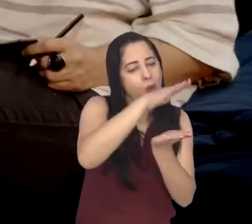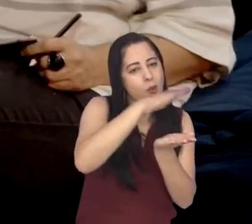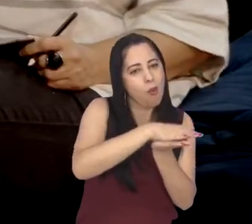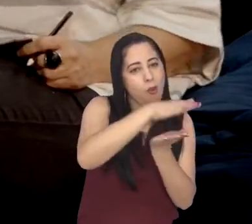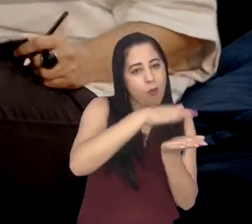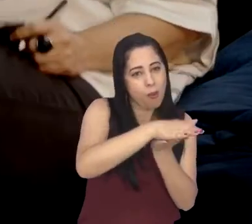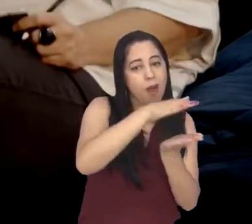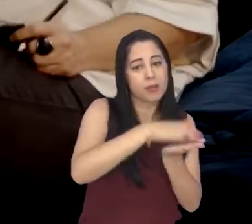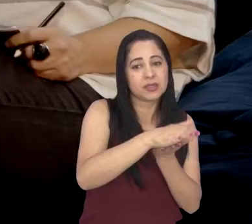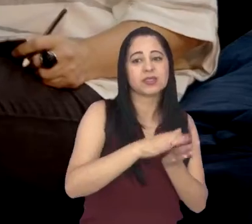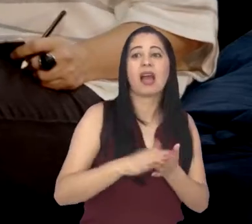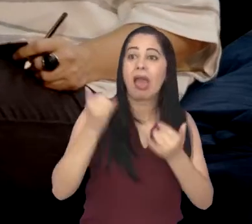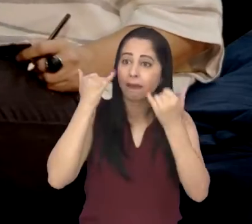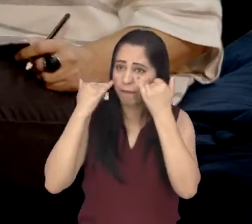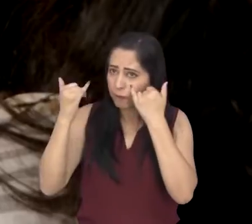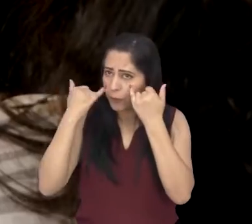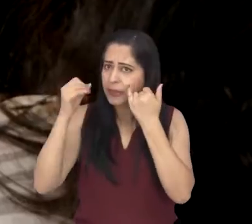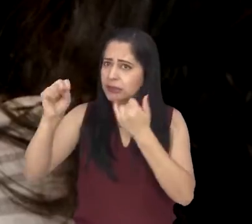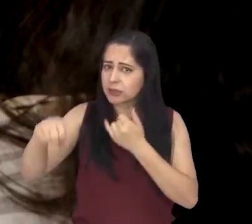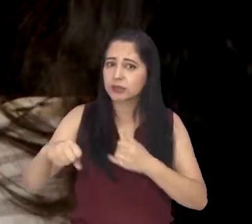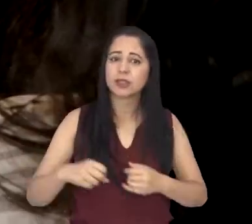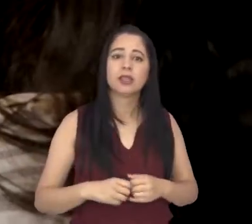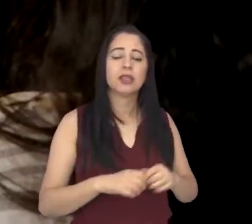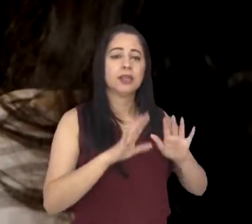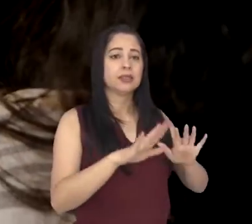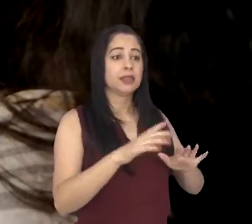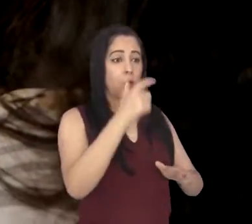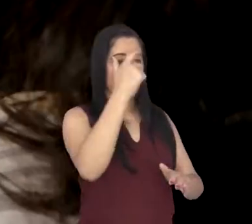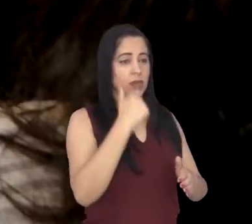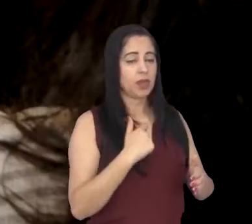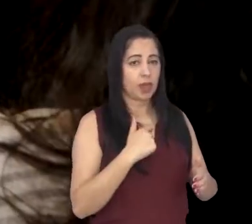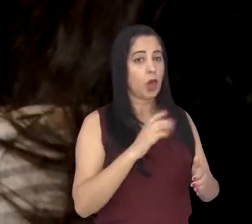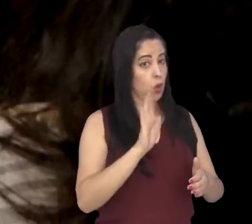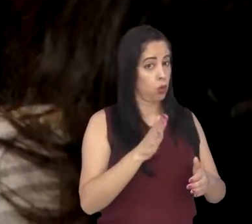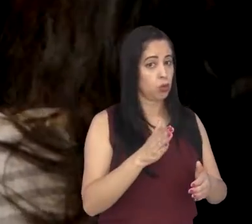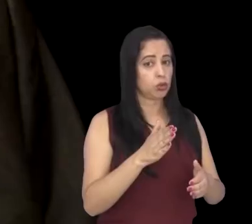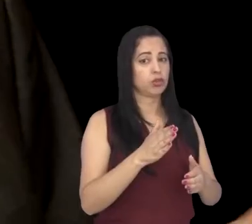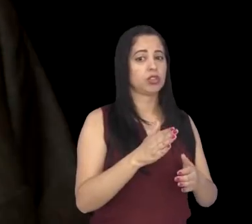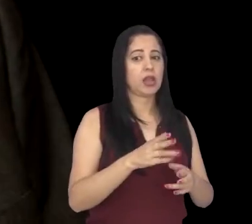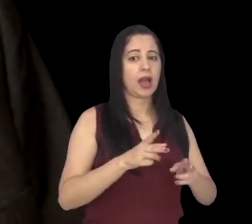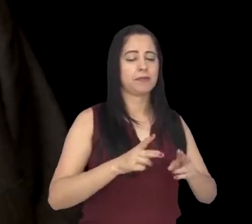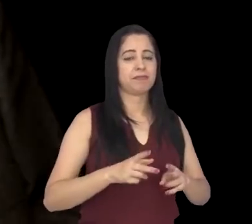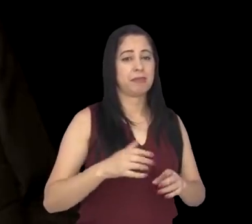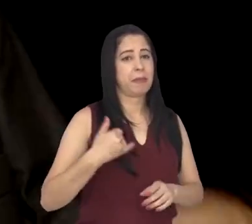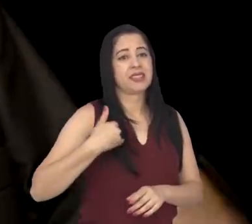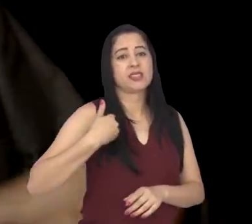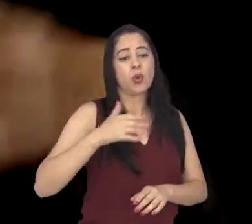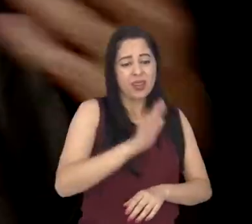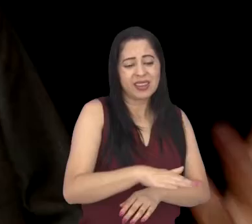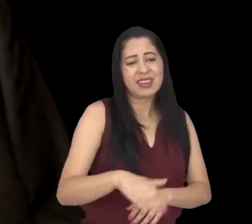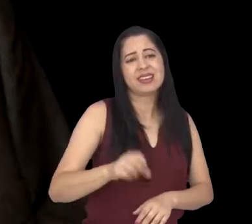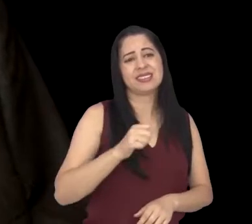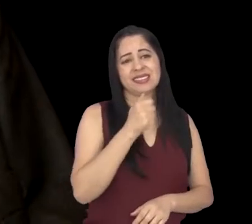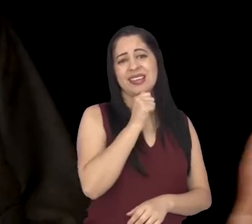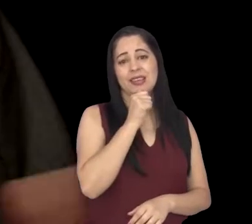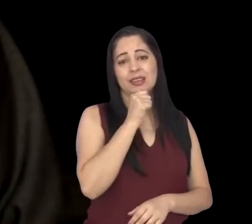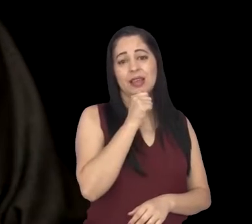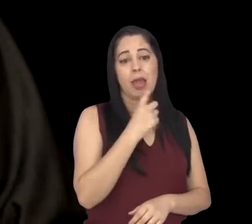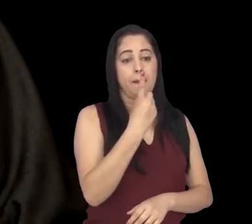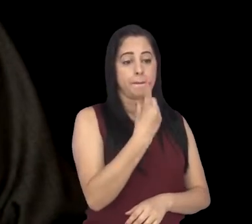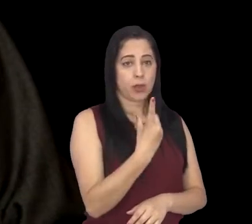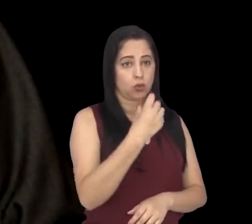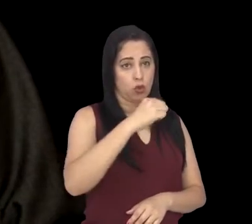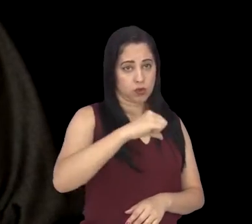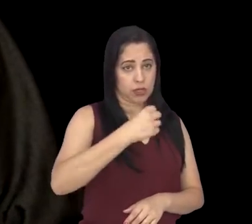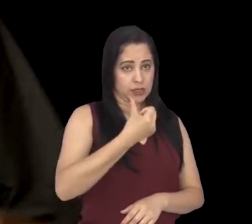ideias, as informações, né? Exatamente. Isso junto com as minhas leituras. Só que eu era muito menino. Quando chegou em